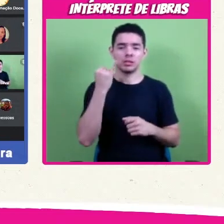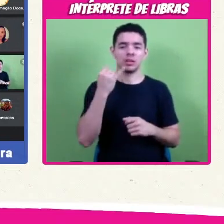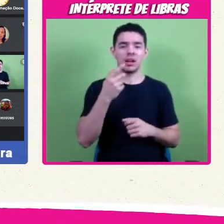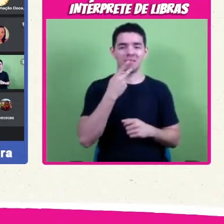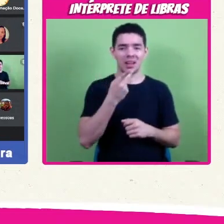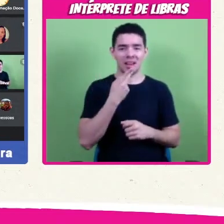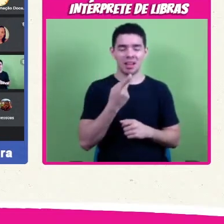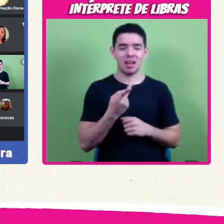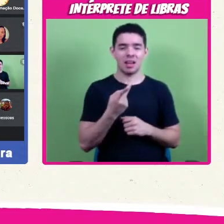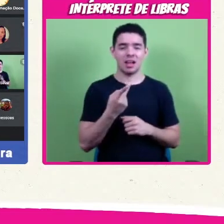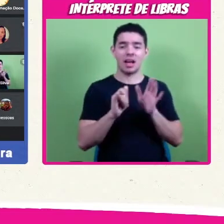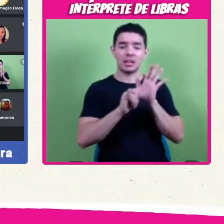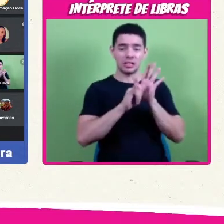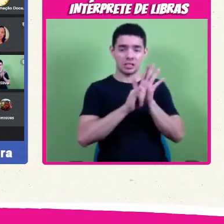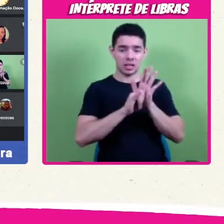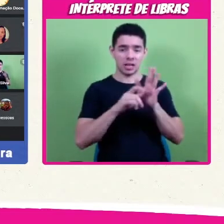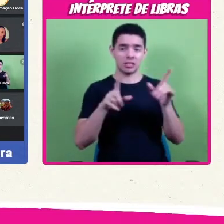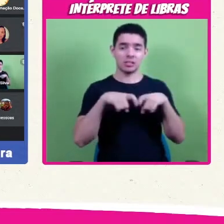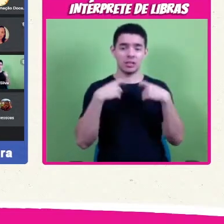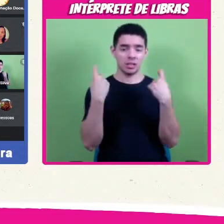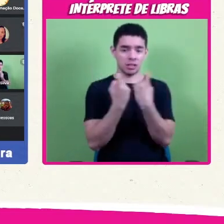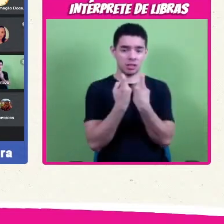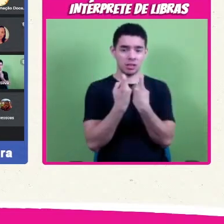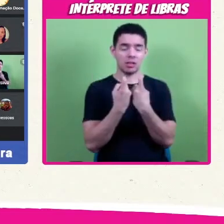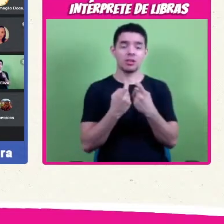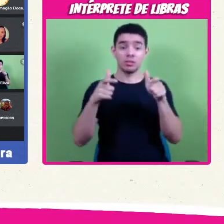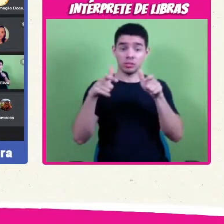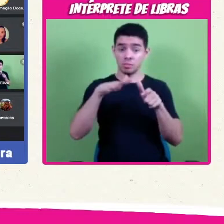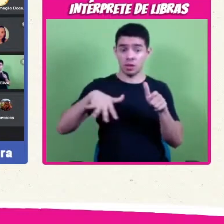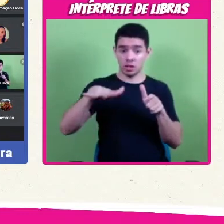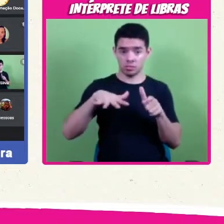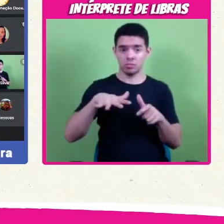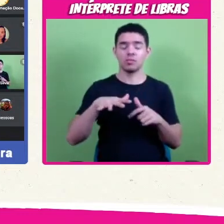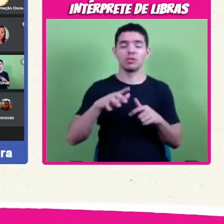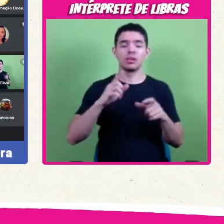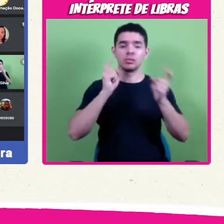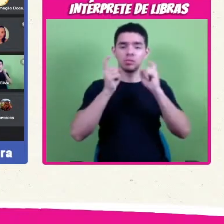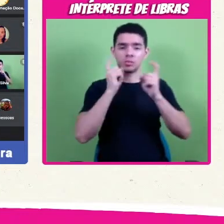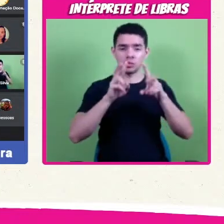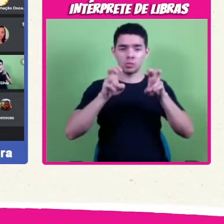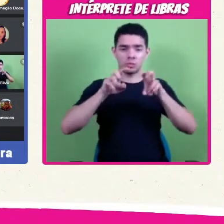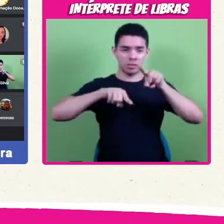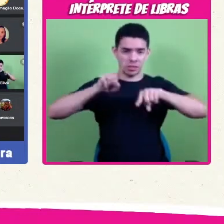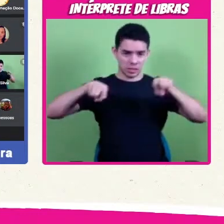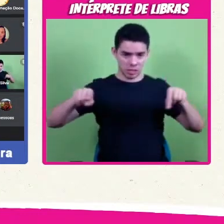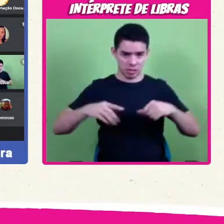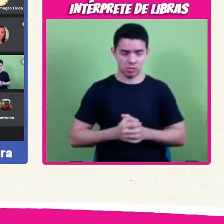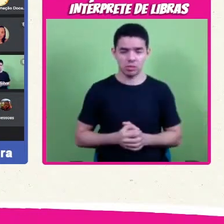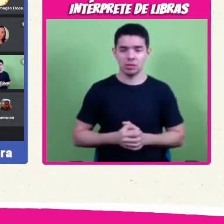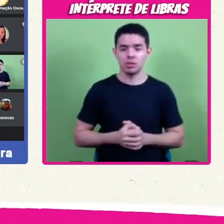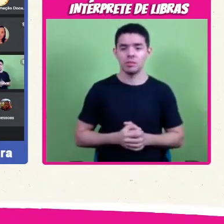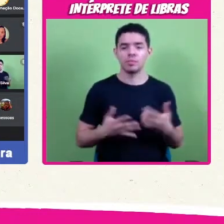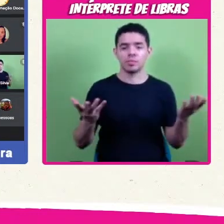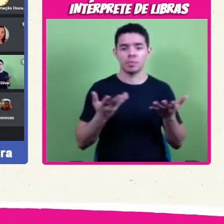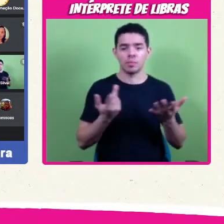a nossa identidade, a nossa sexualidade nos espaços que a gente vai, né? Não só espaços que discutem a diversidade. E hoje eu estou representando